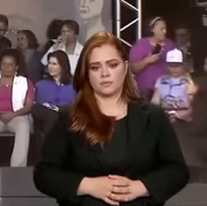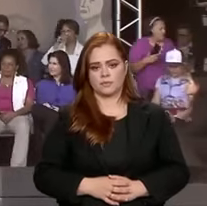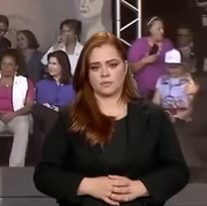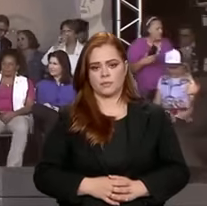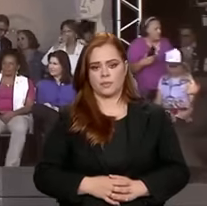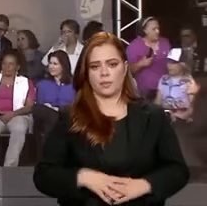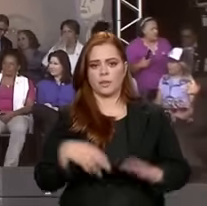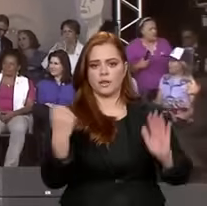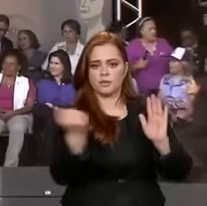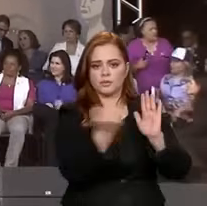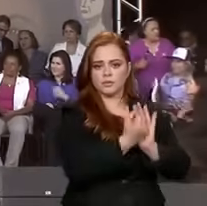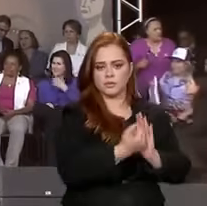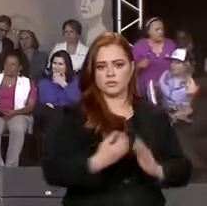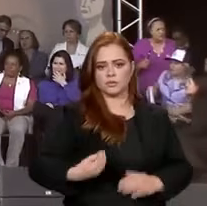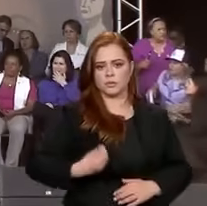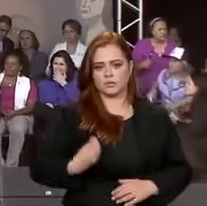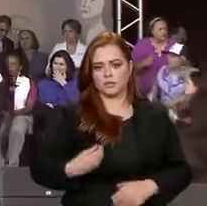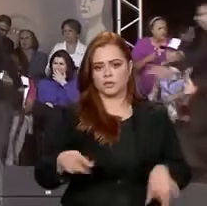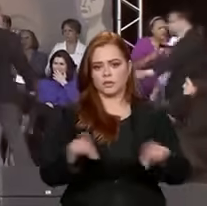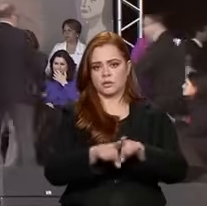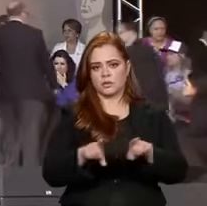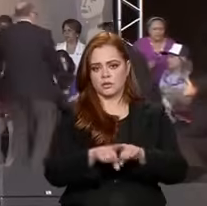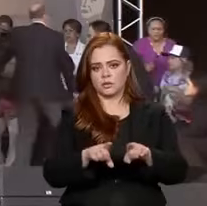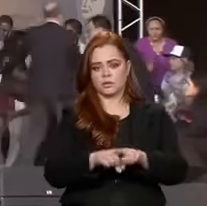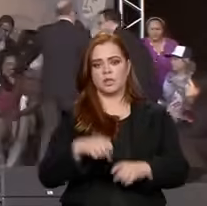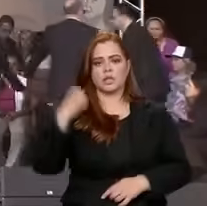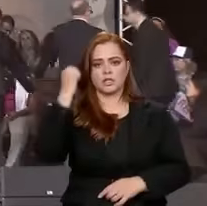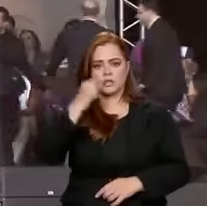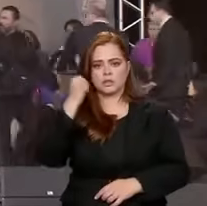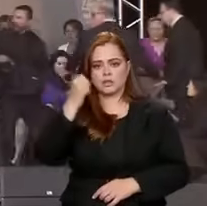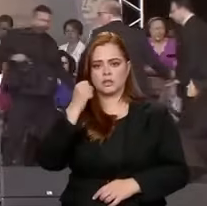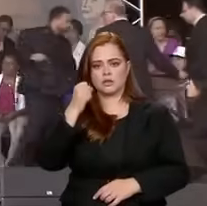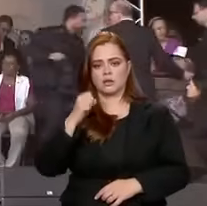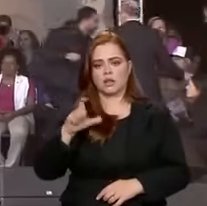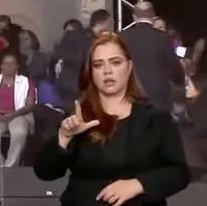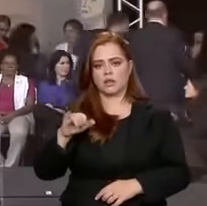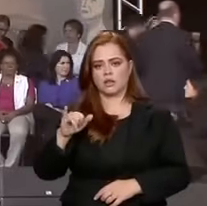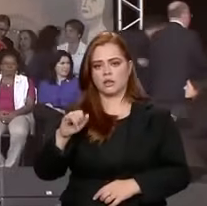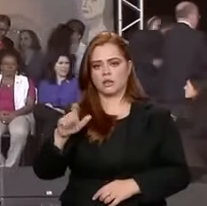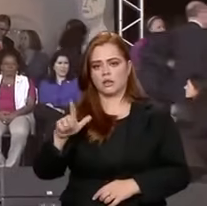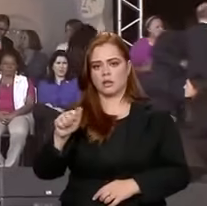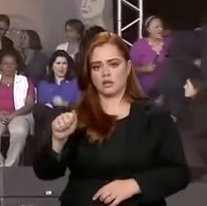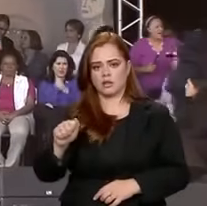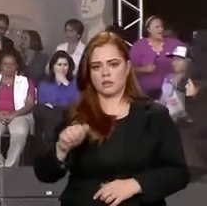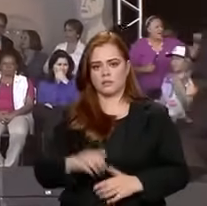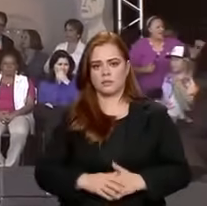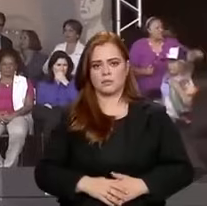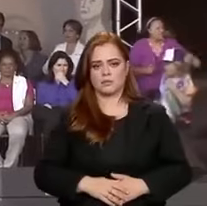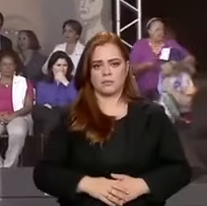registramos a presença da Senadora Leila Barros